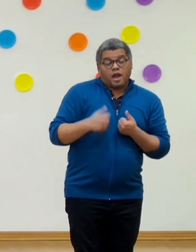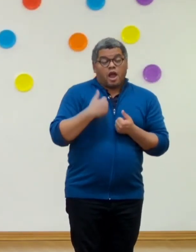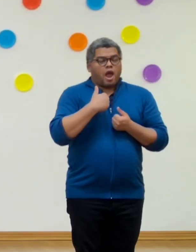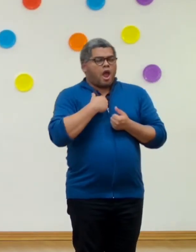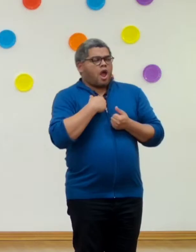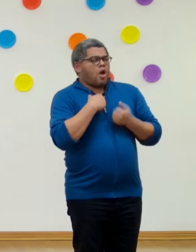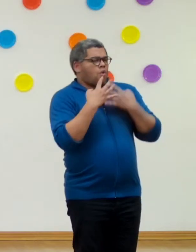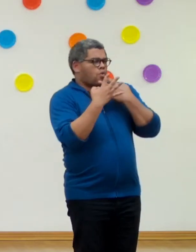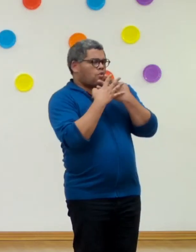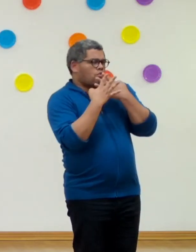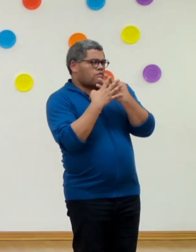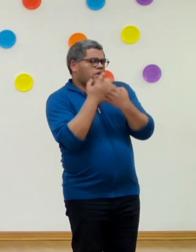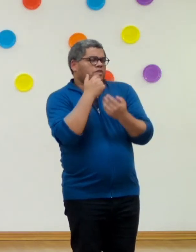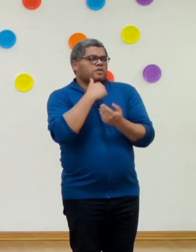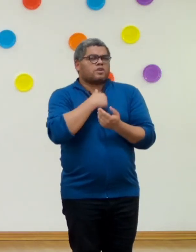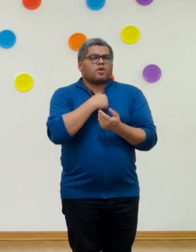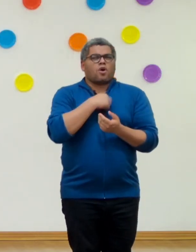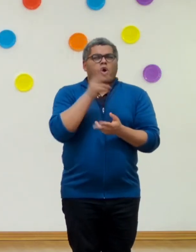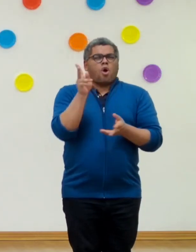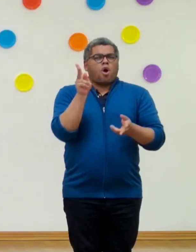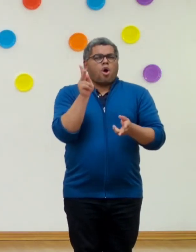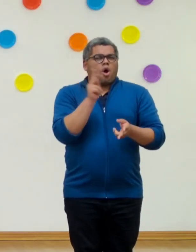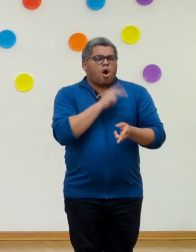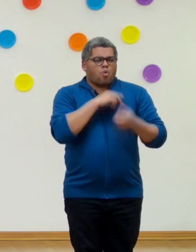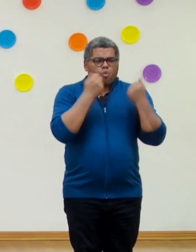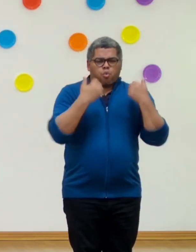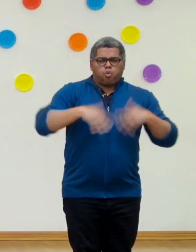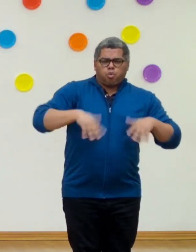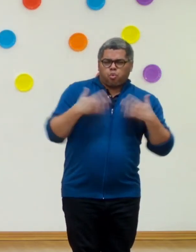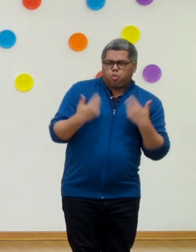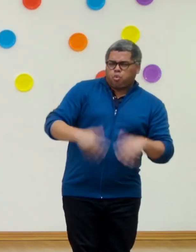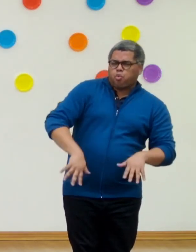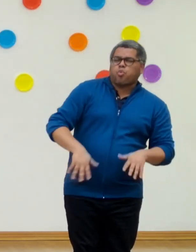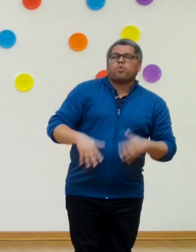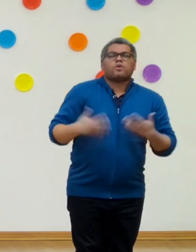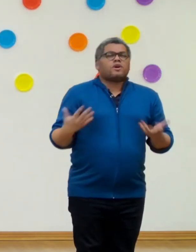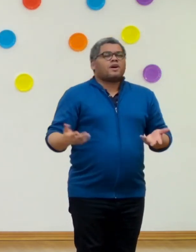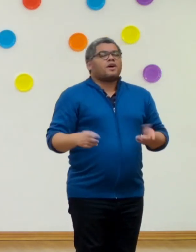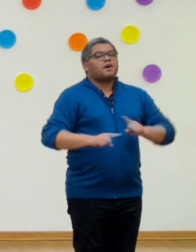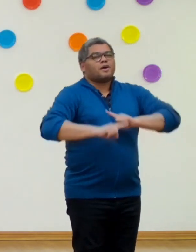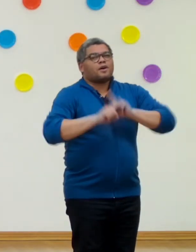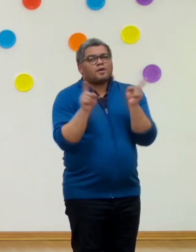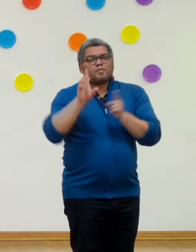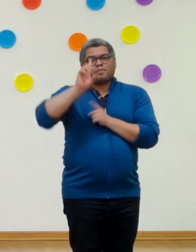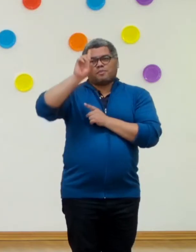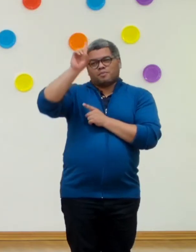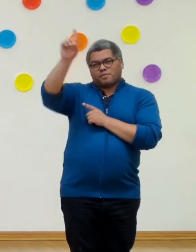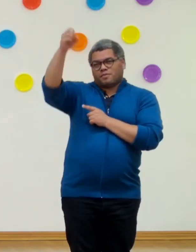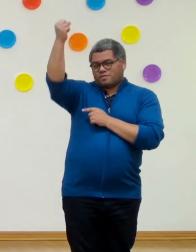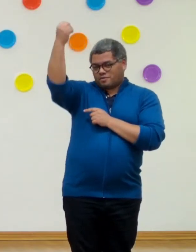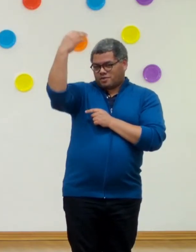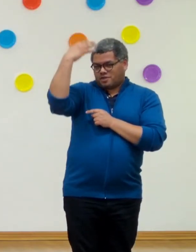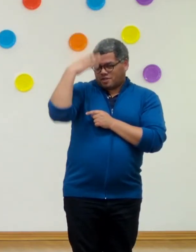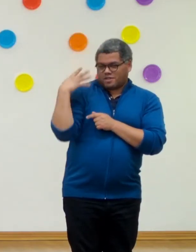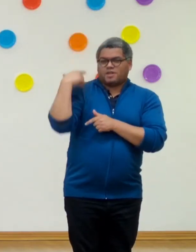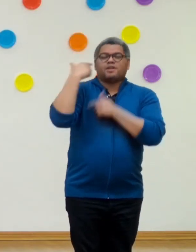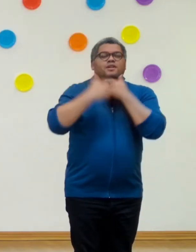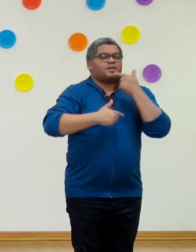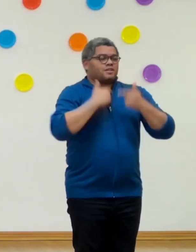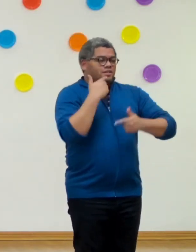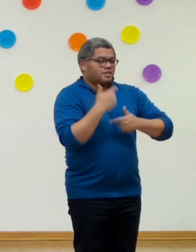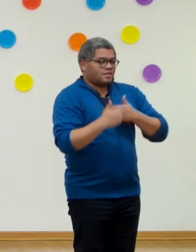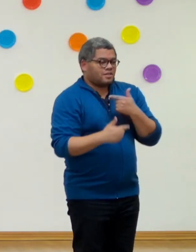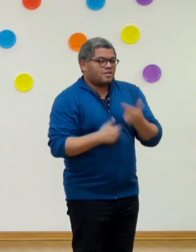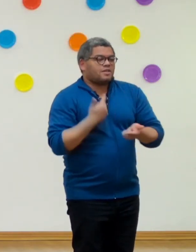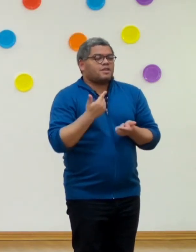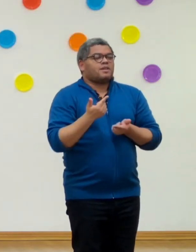assustado quando convidaram. Puxa vida. Mas a graça do Senhor atua e é